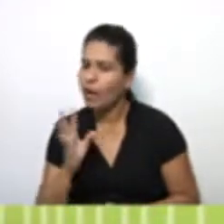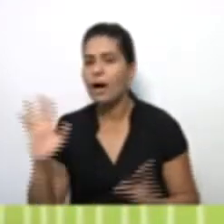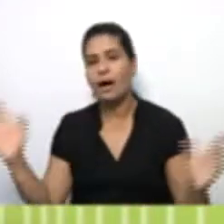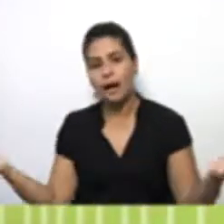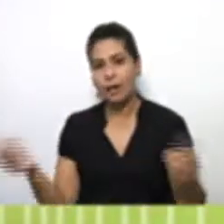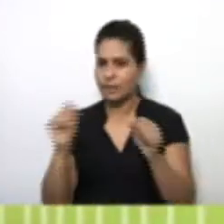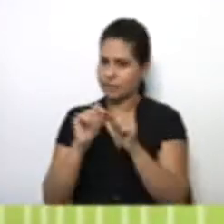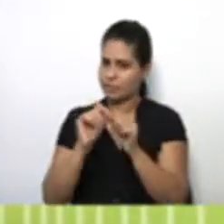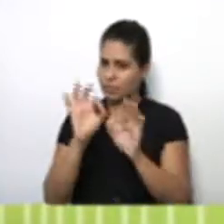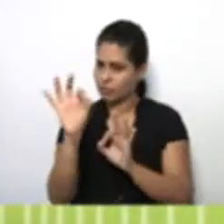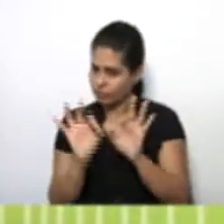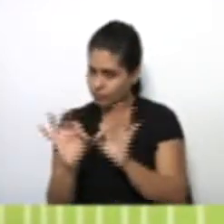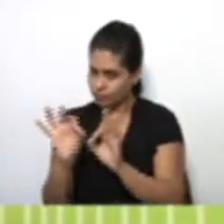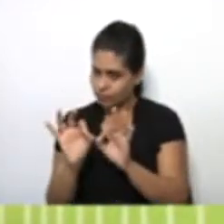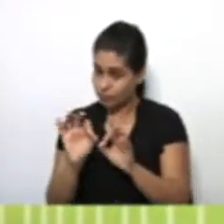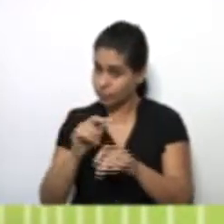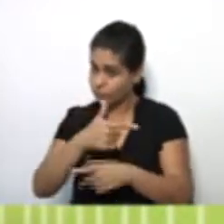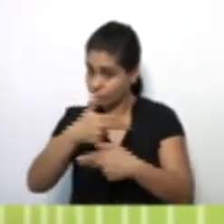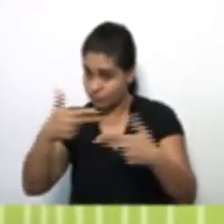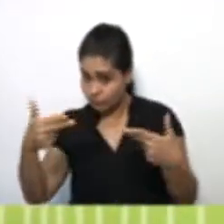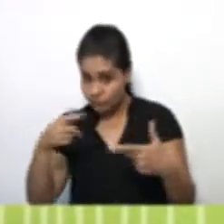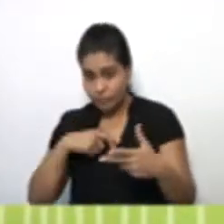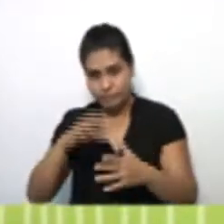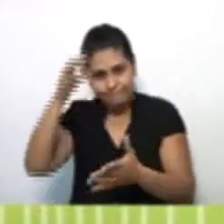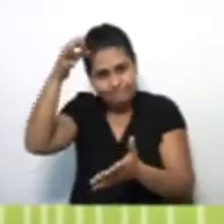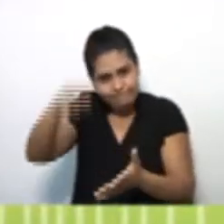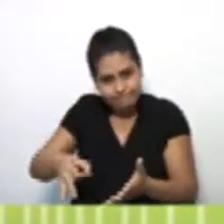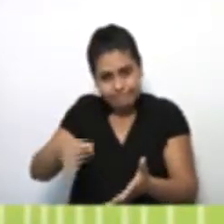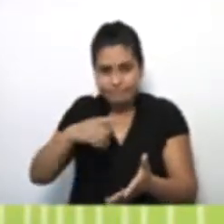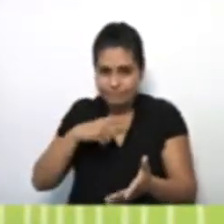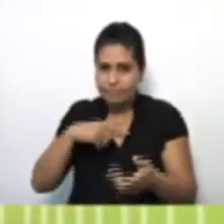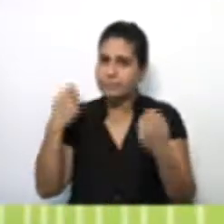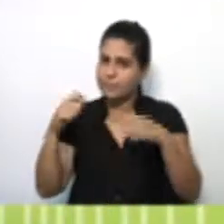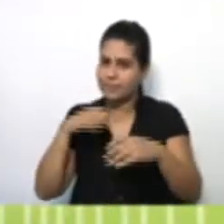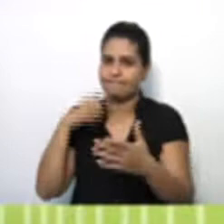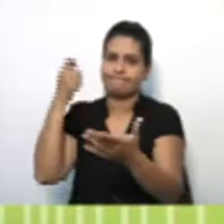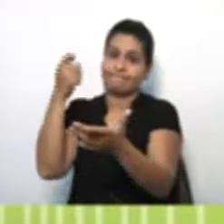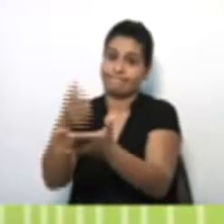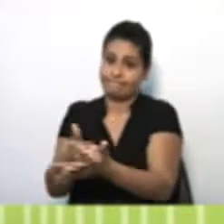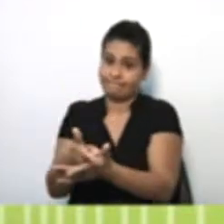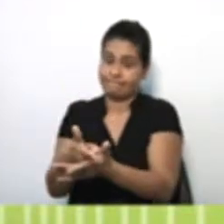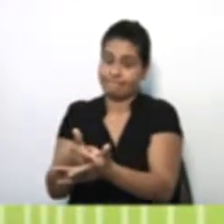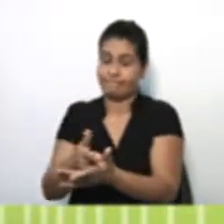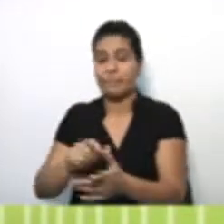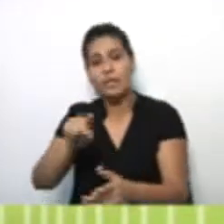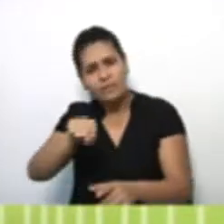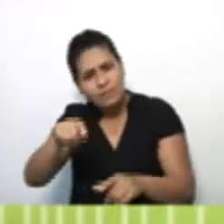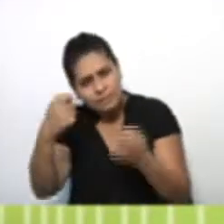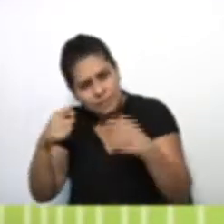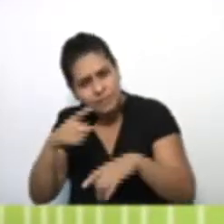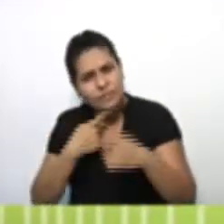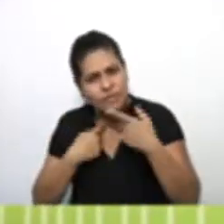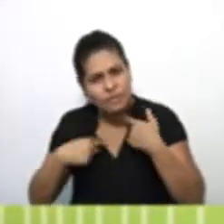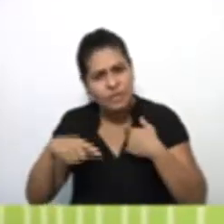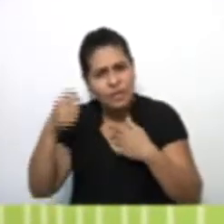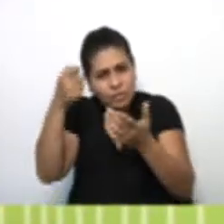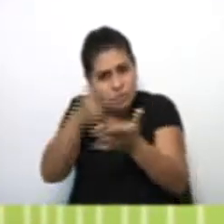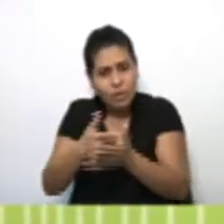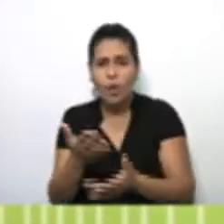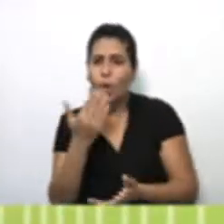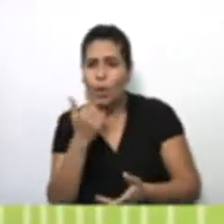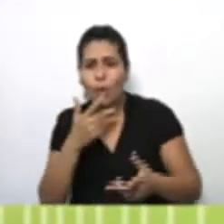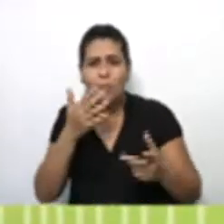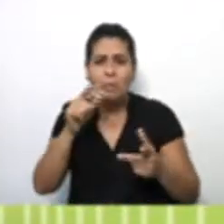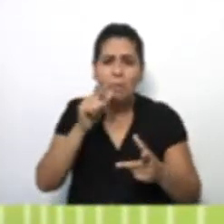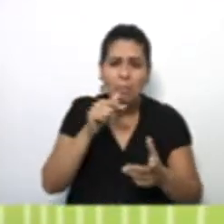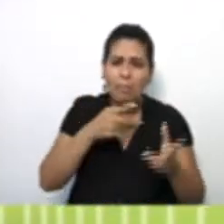poder produzir algo, eu tenho certeza que é o seguinte, alguém vai querer comprar. Né? Você tem necessidade, eu acabei de falar, você come, bebe,